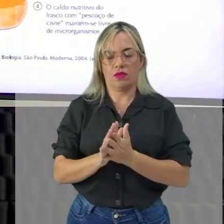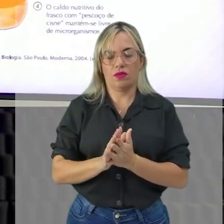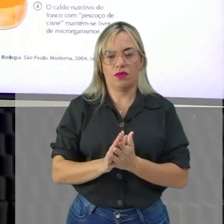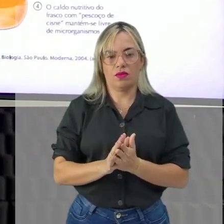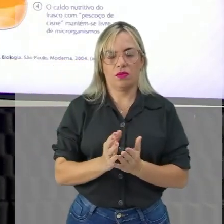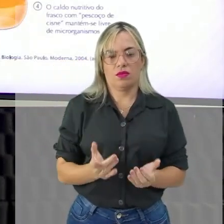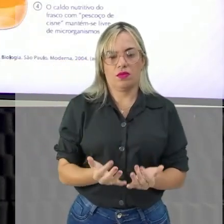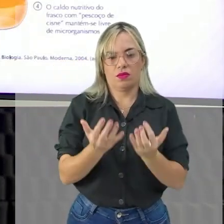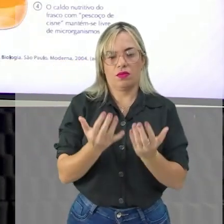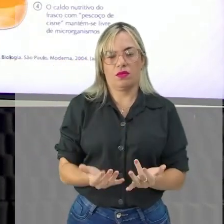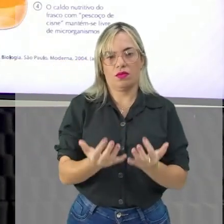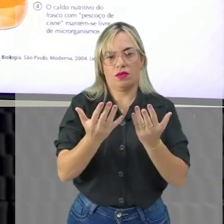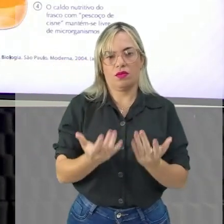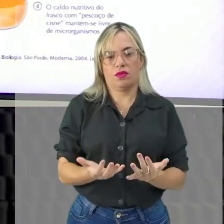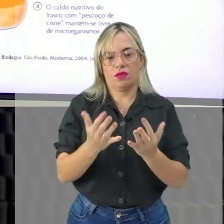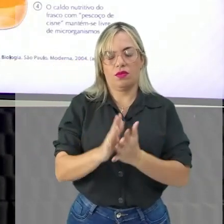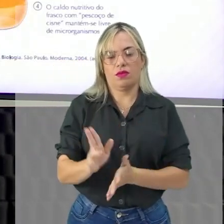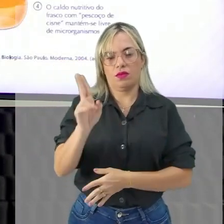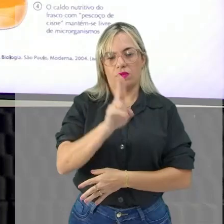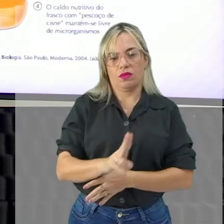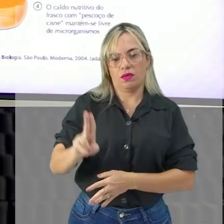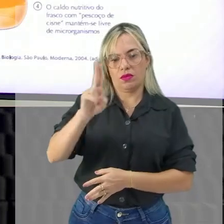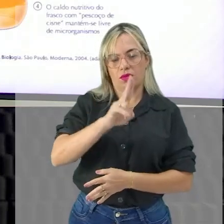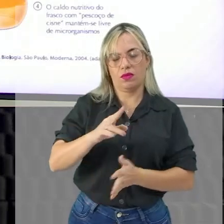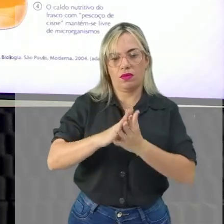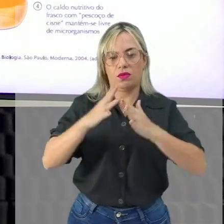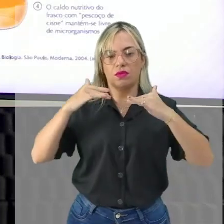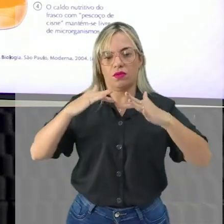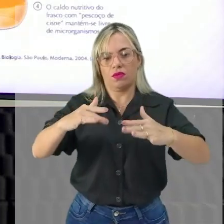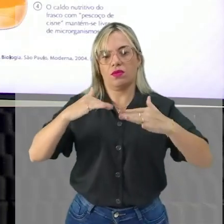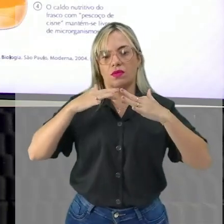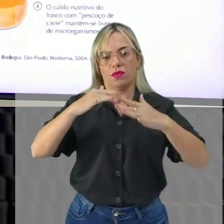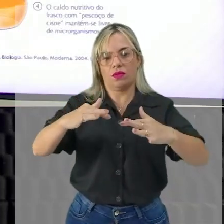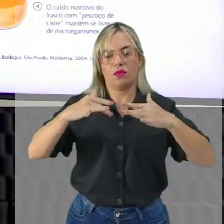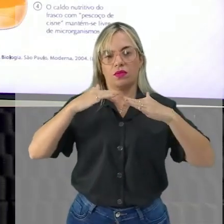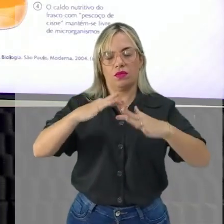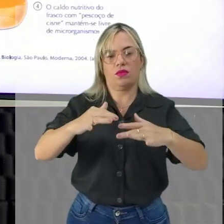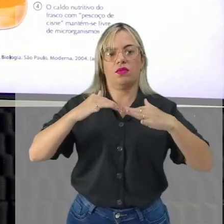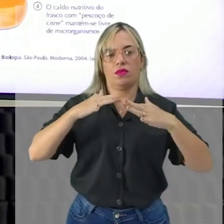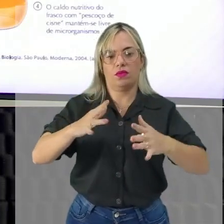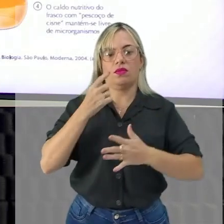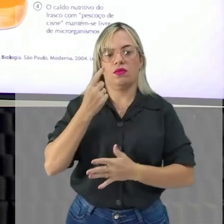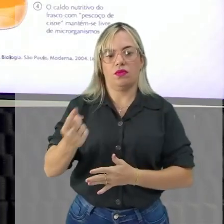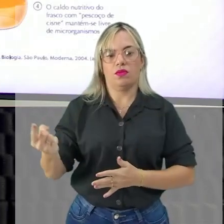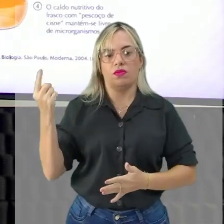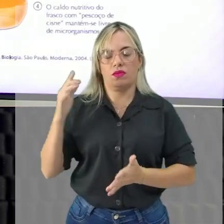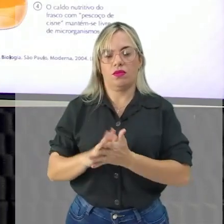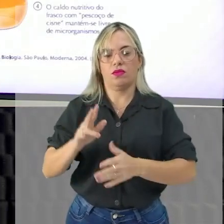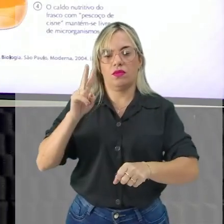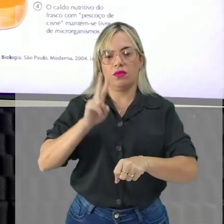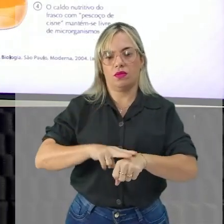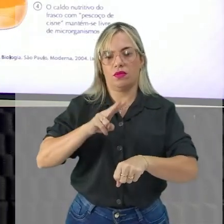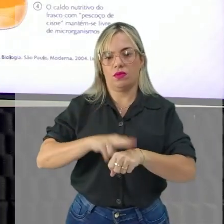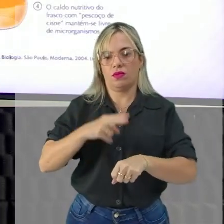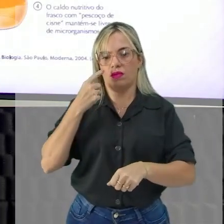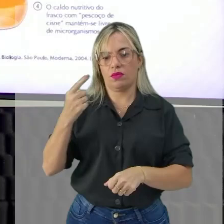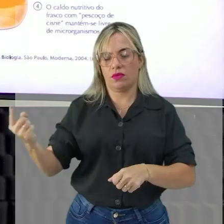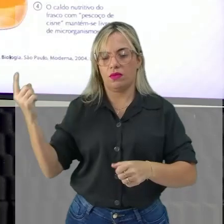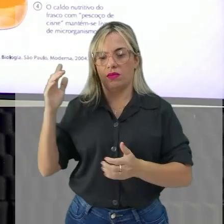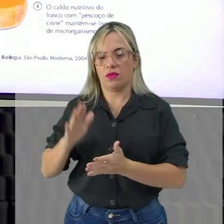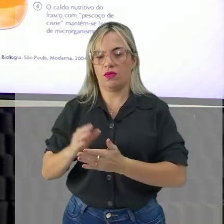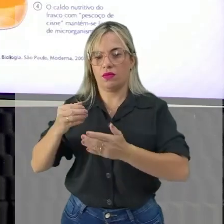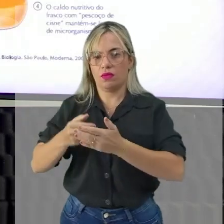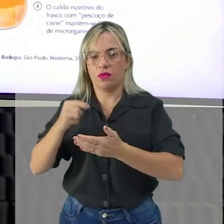Ao fogo. Então, ele usou o fogo para fazer esse movimento no gargalo do vidro, né? O caldo nutritivo é